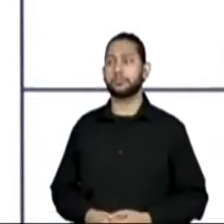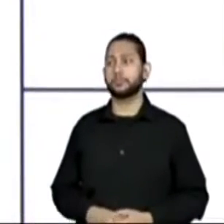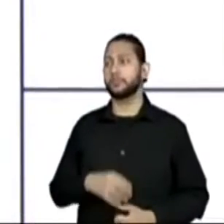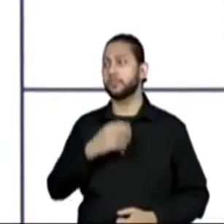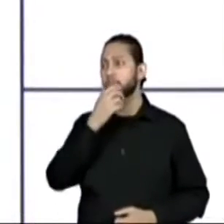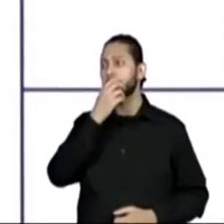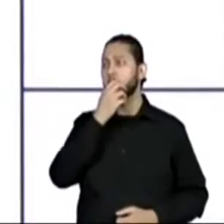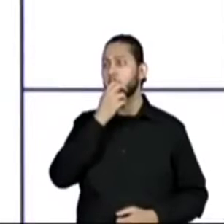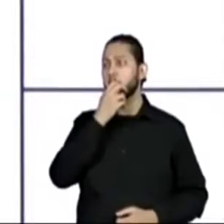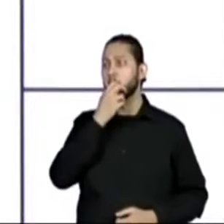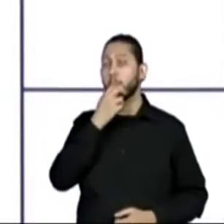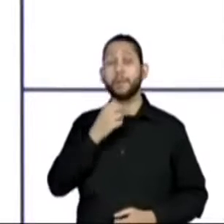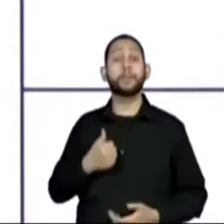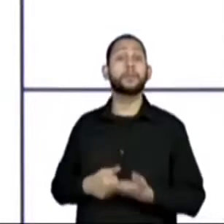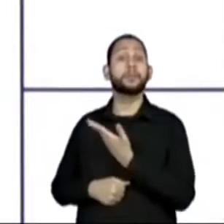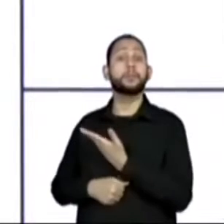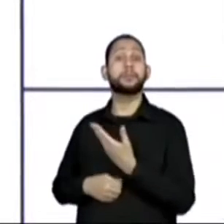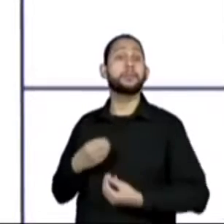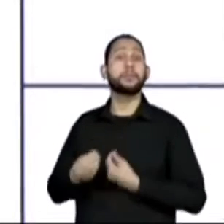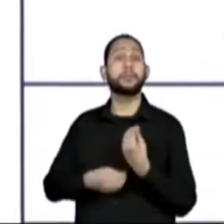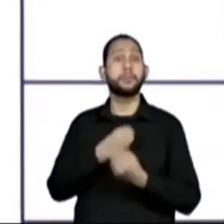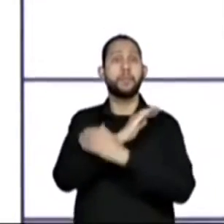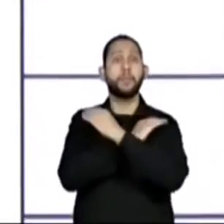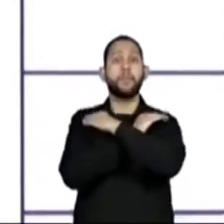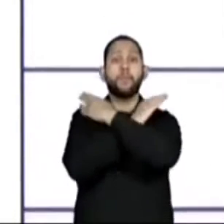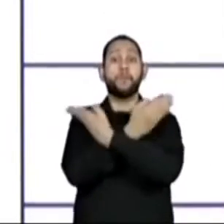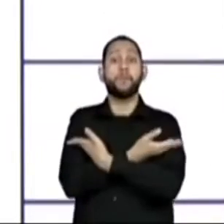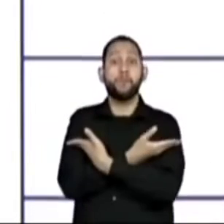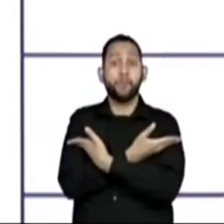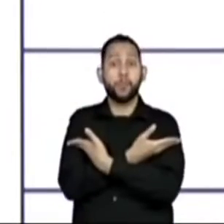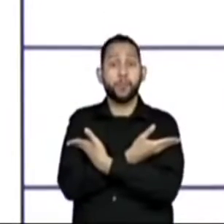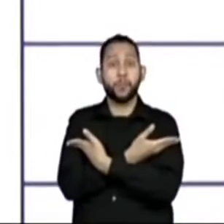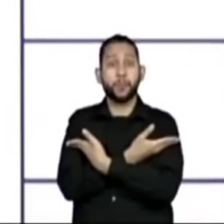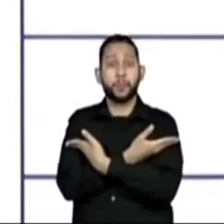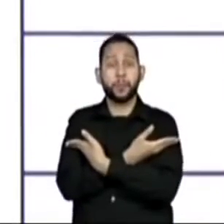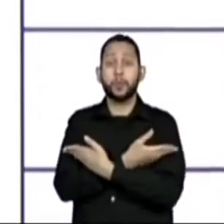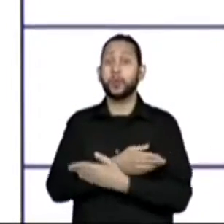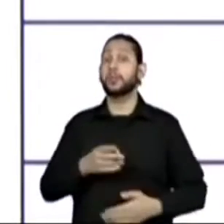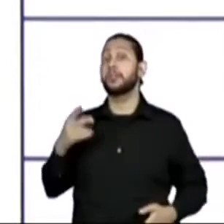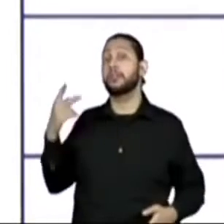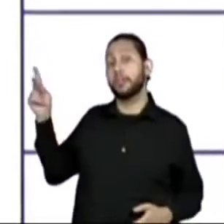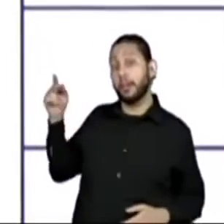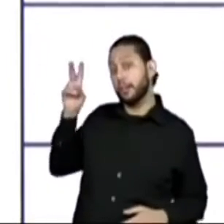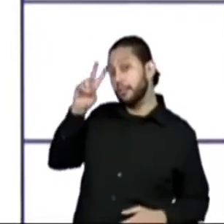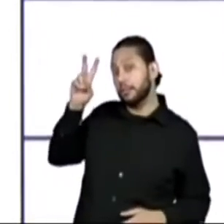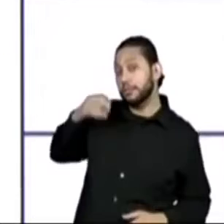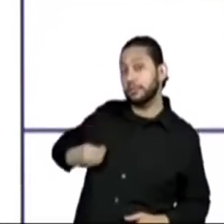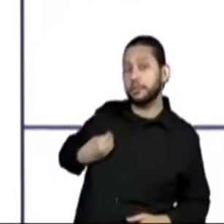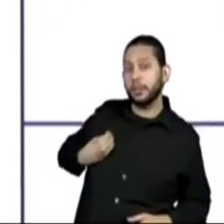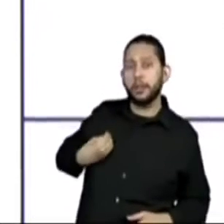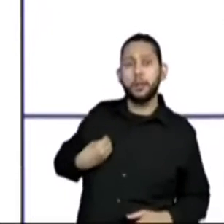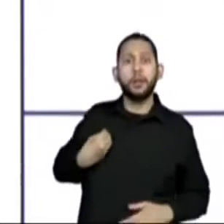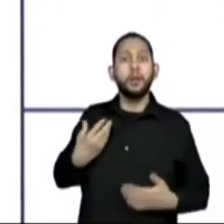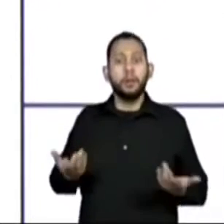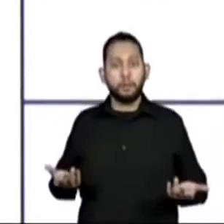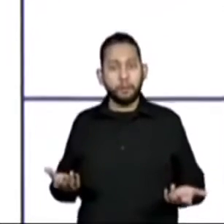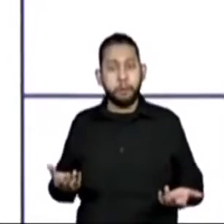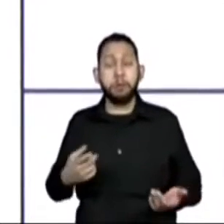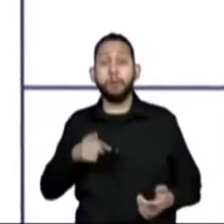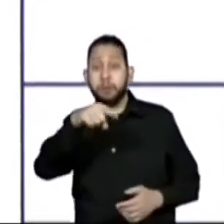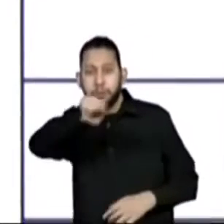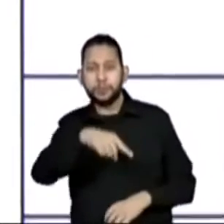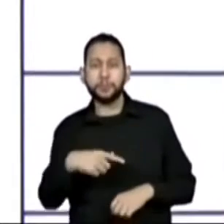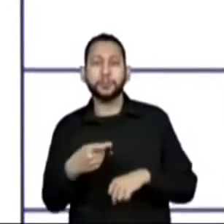E aí, pessoal? Como que aparece no conto as características dela? Quais adjetivos